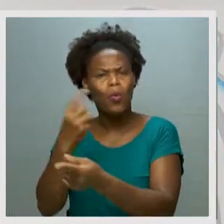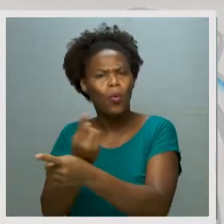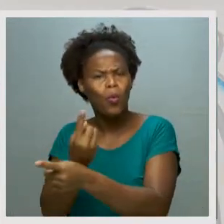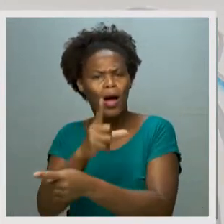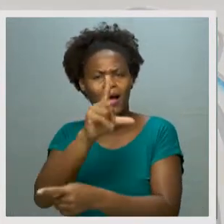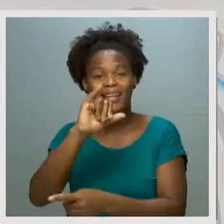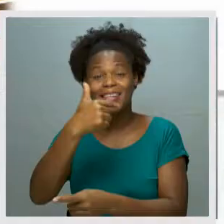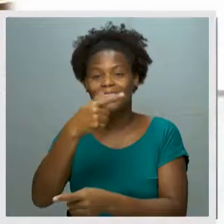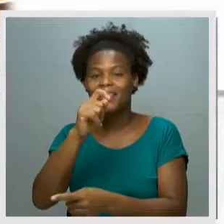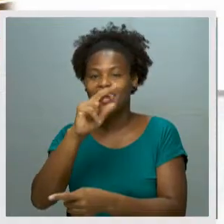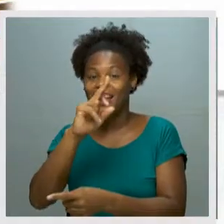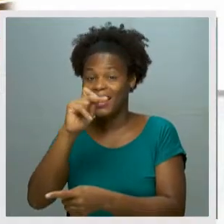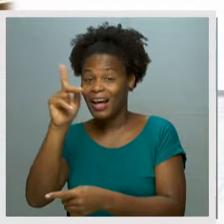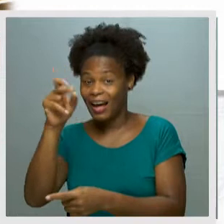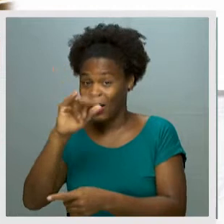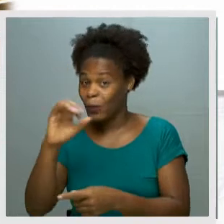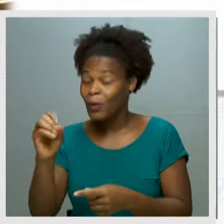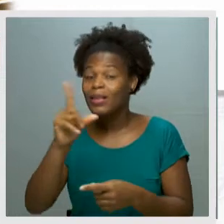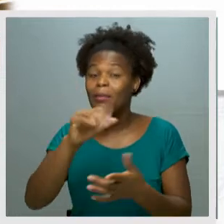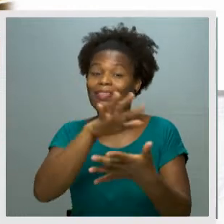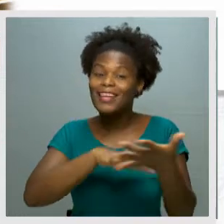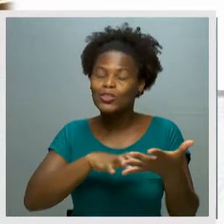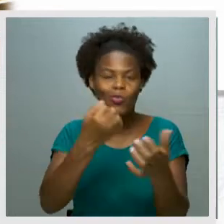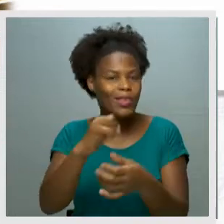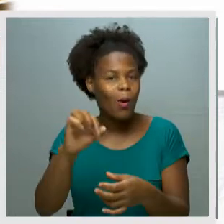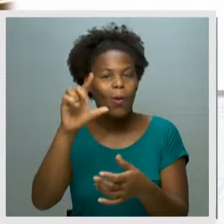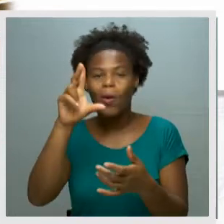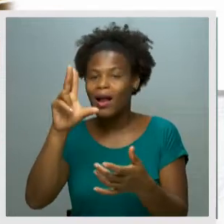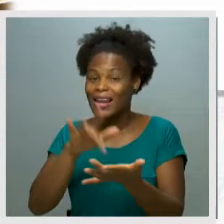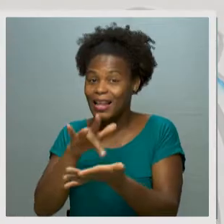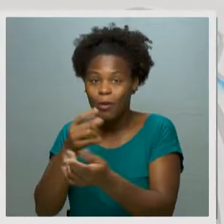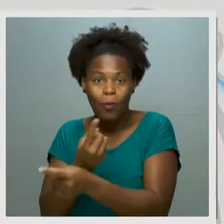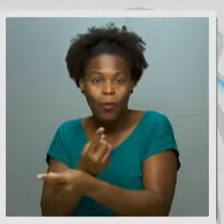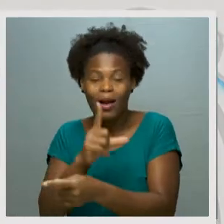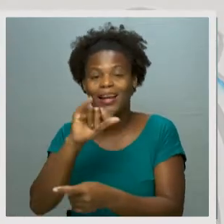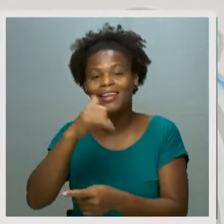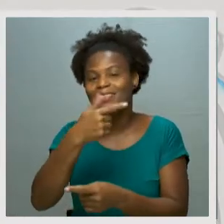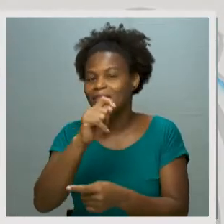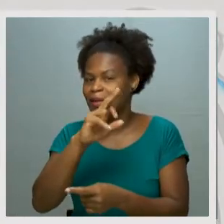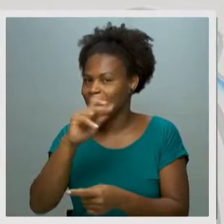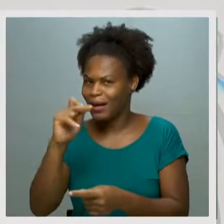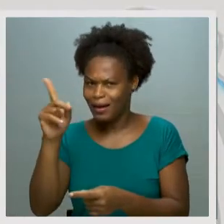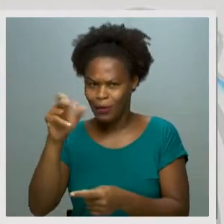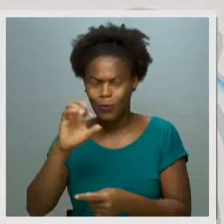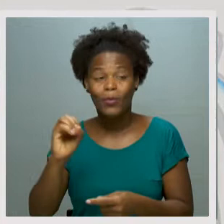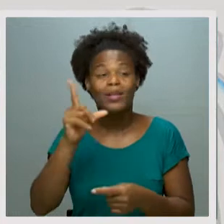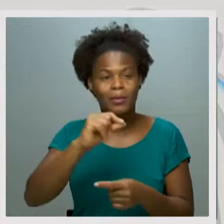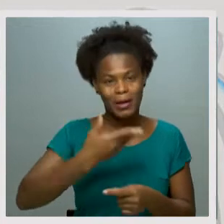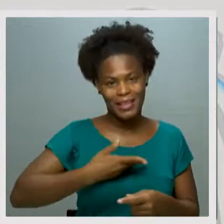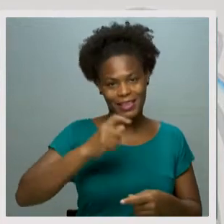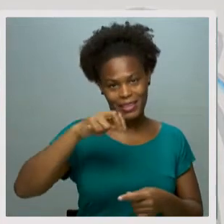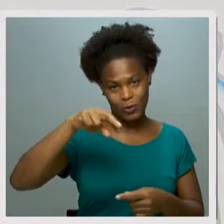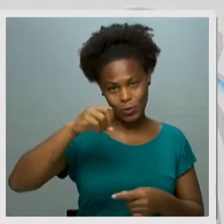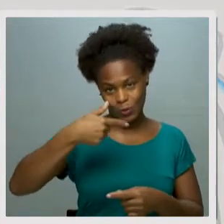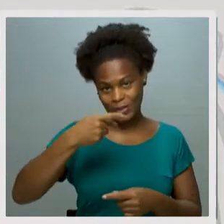Ainda vamos aproveitar para falar de denotação e conotação. Mas antes de avançar, sempre fazemos um pouco